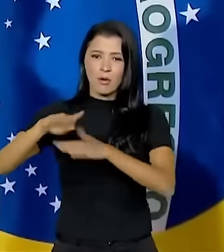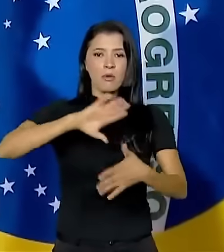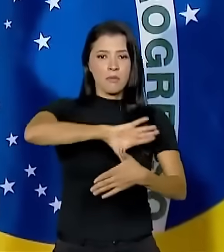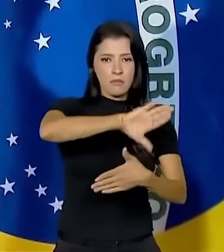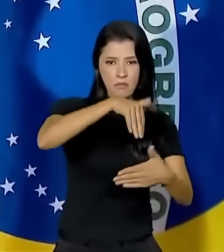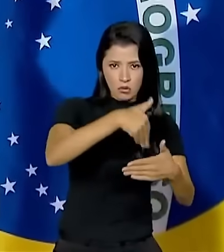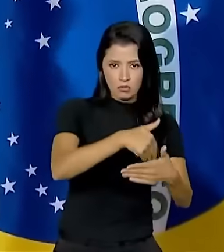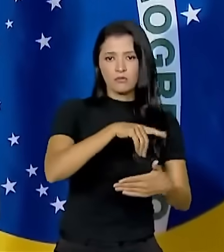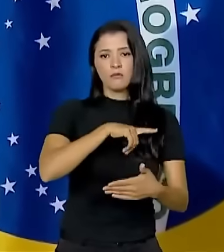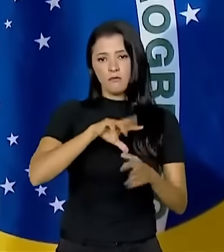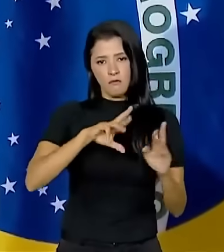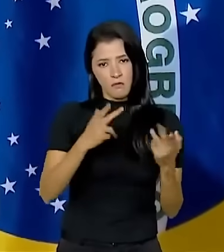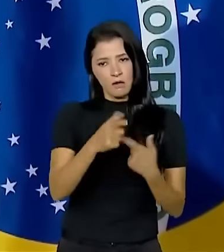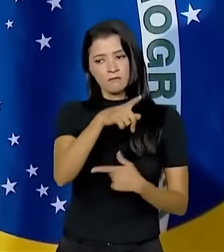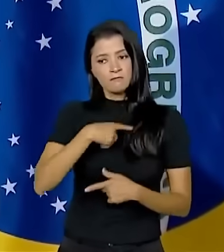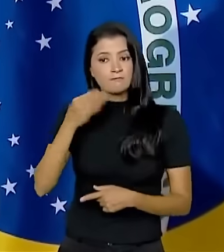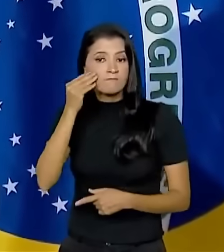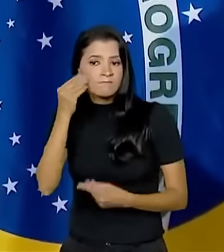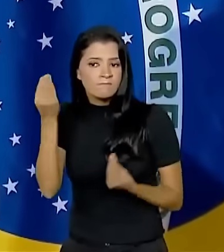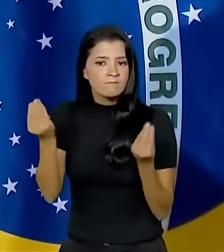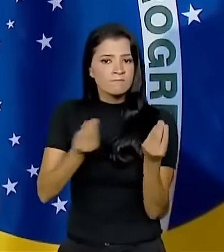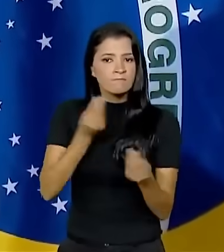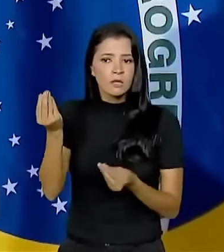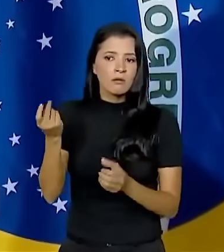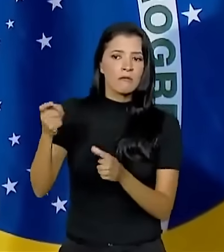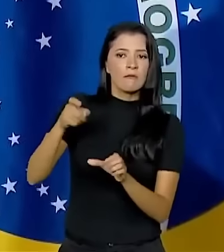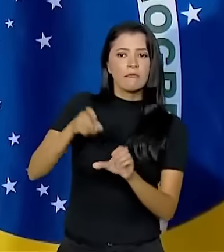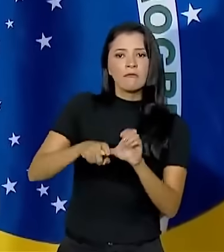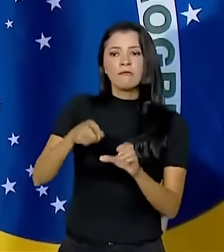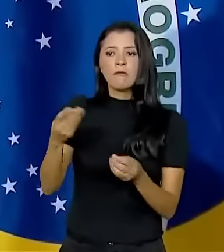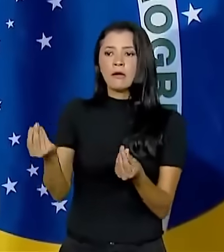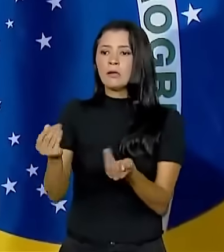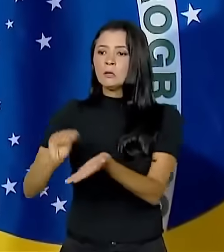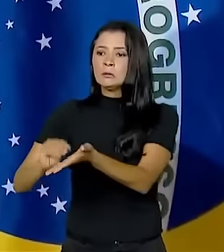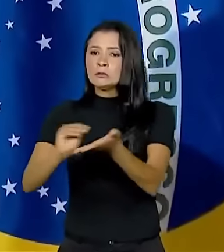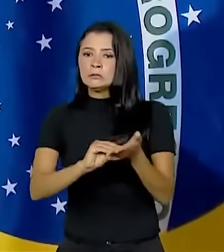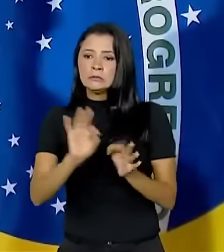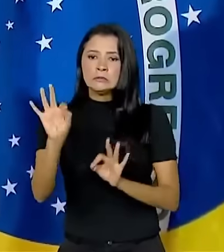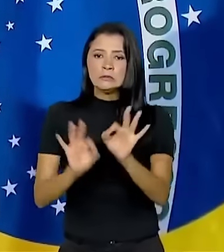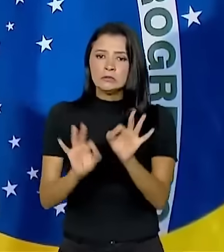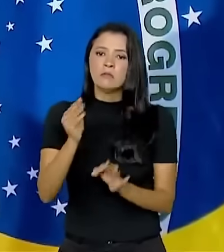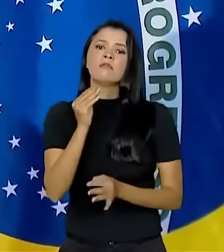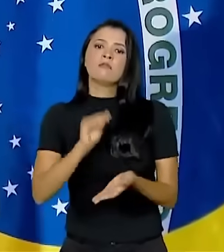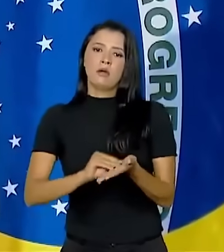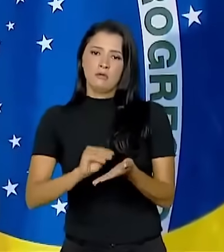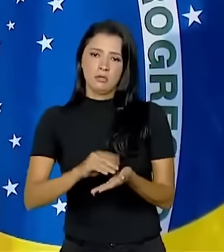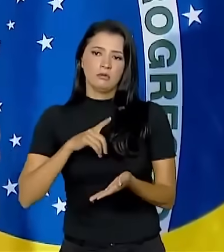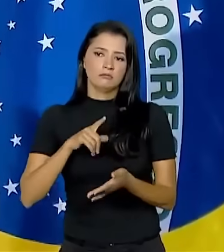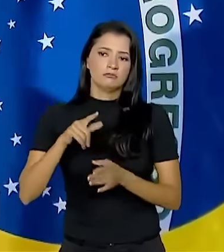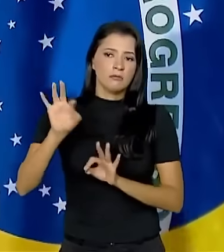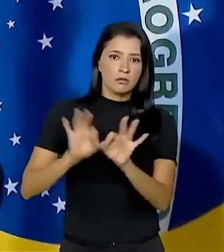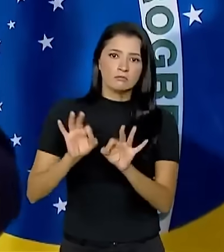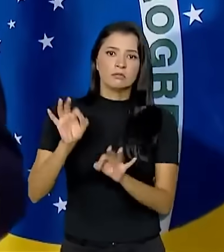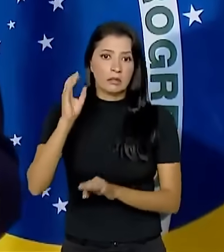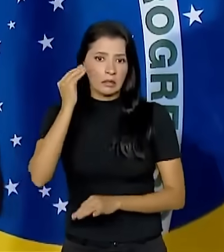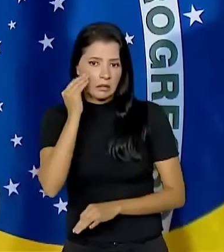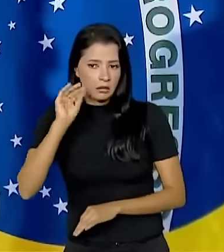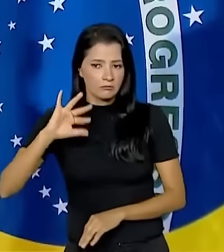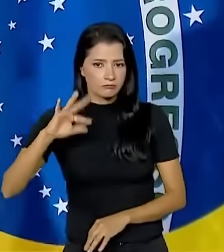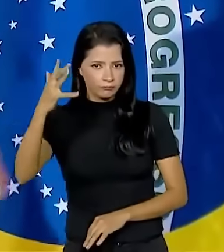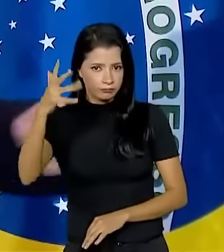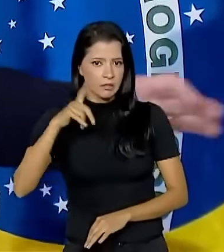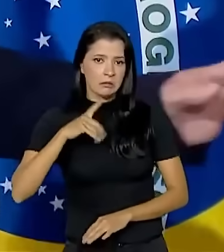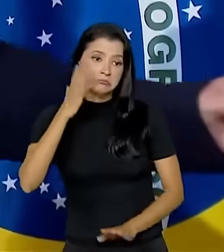Mercosul, que vão tentar resolver alguma ainda pendência técnica que existe. Quem sabe o chanceler Olavo